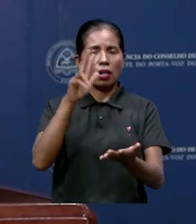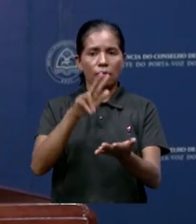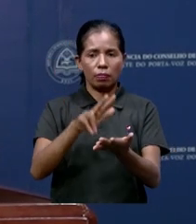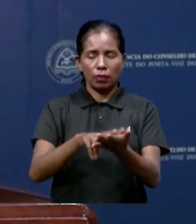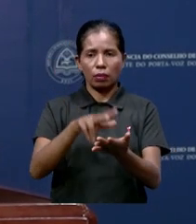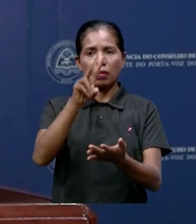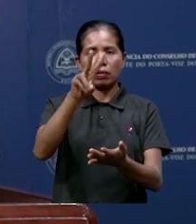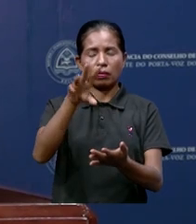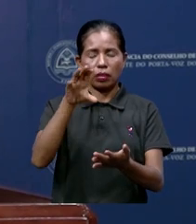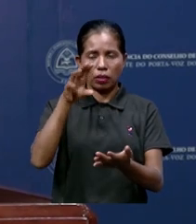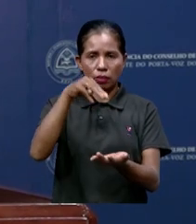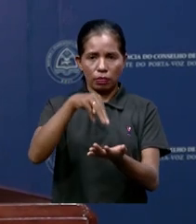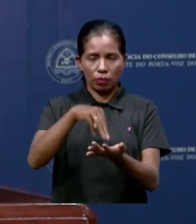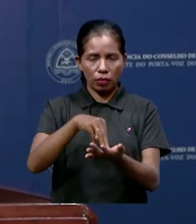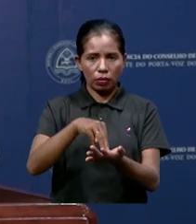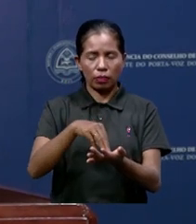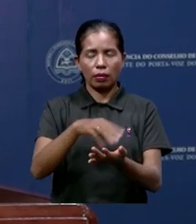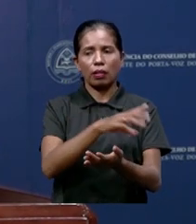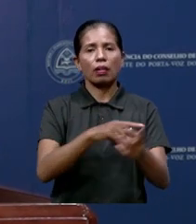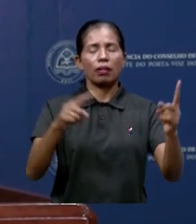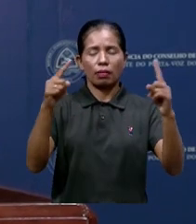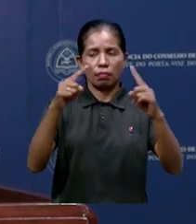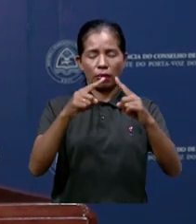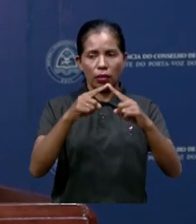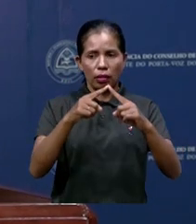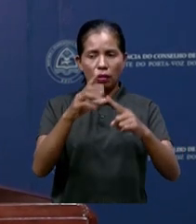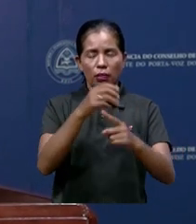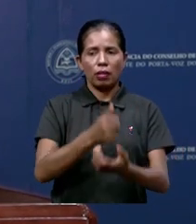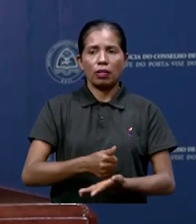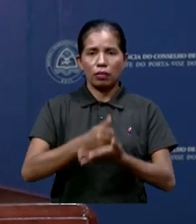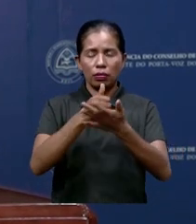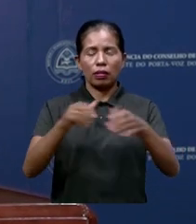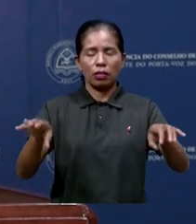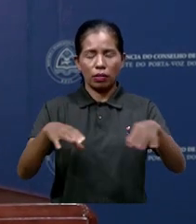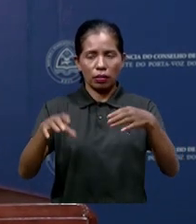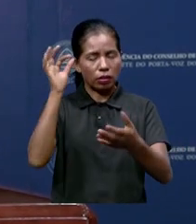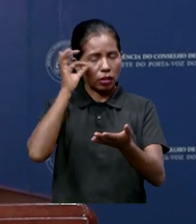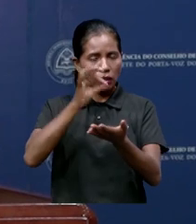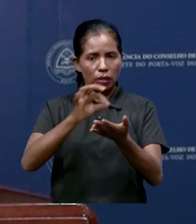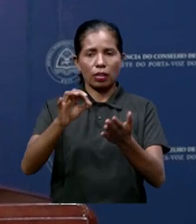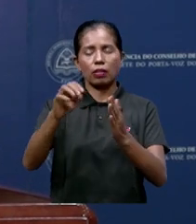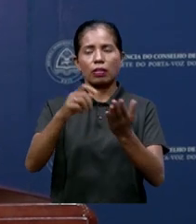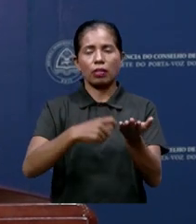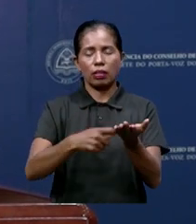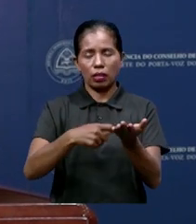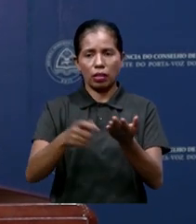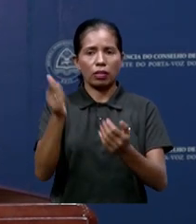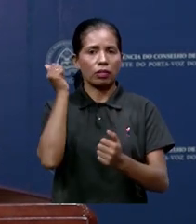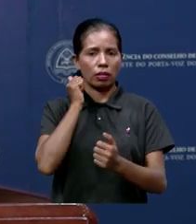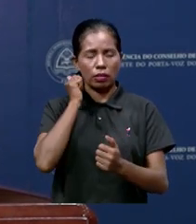$200,000 pode contribuir para facilitar o serviço do Secretariado Técnico ASEAN